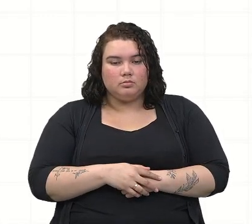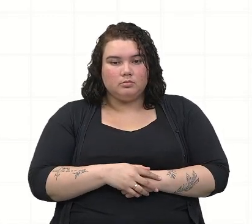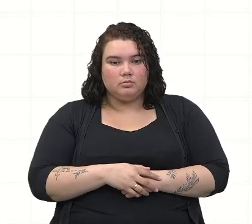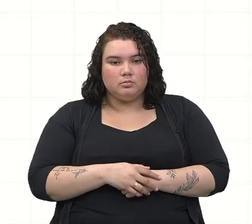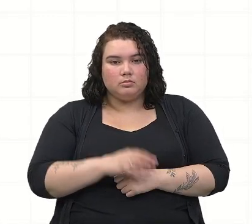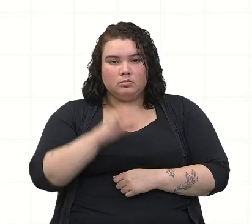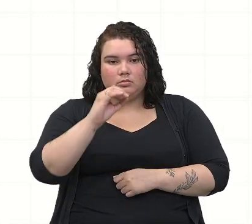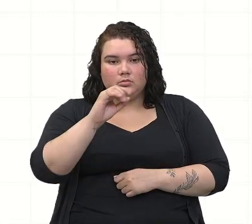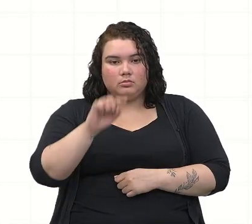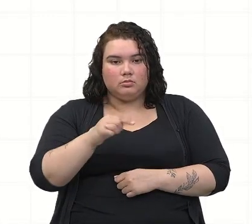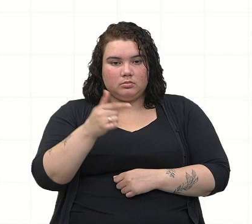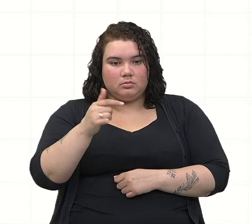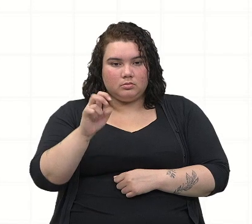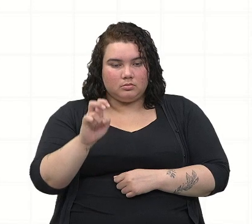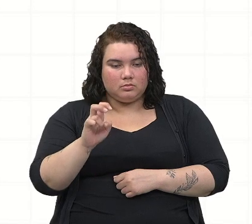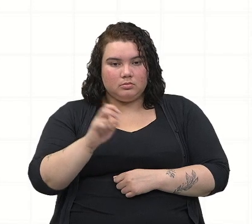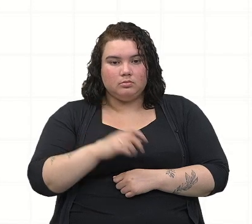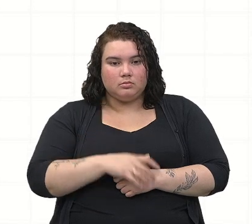0,25.